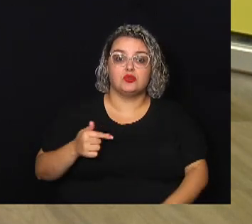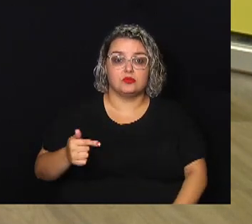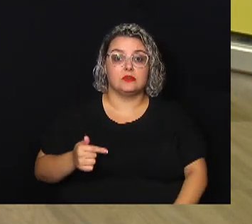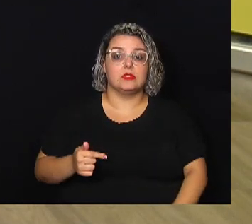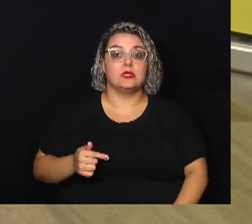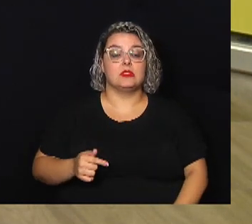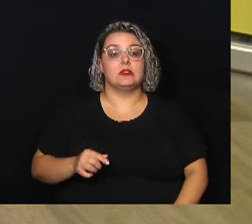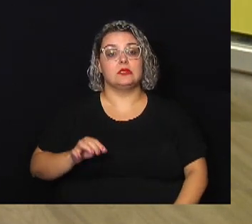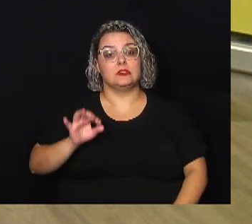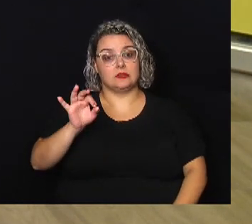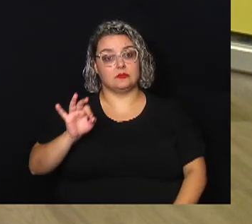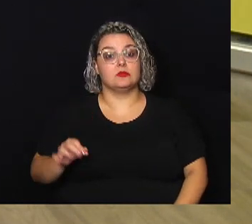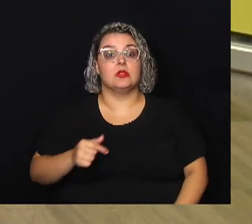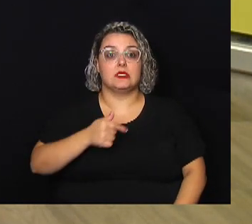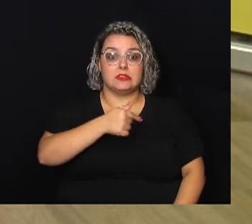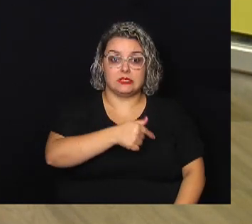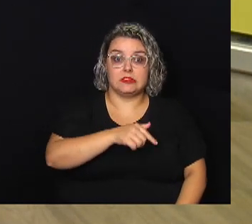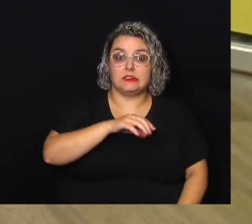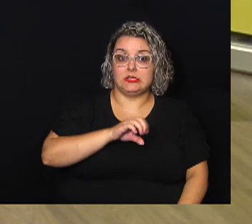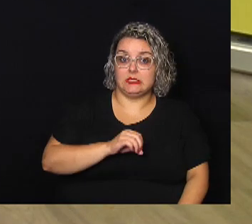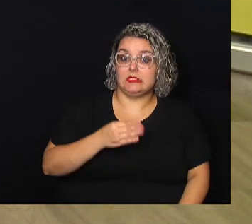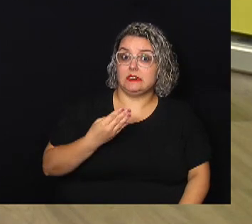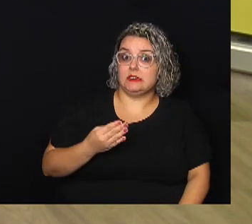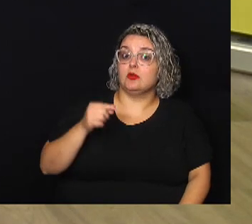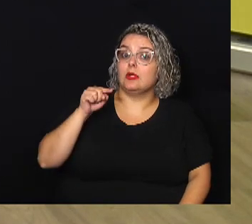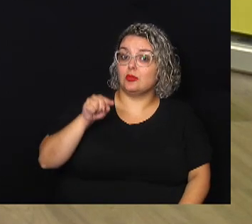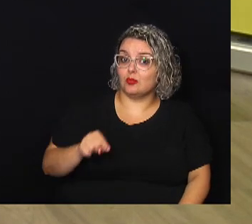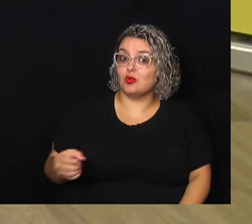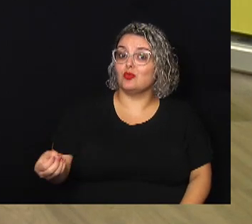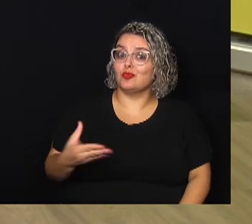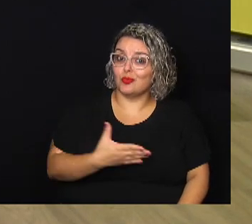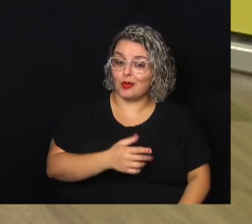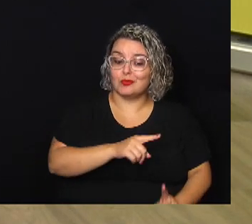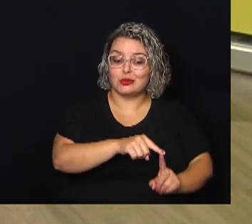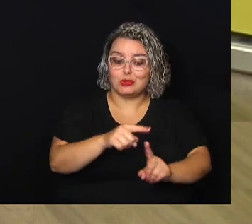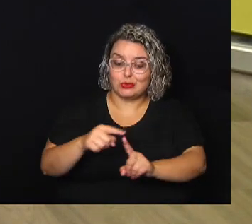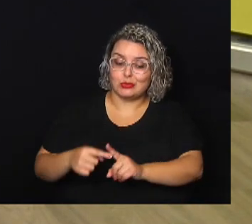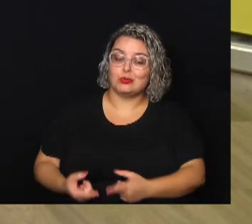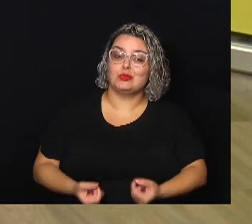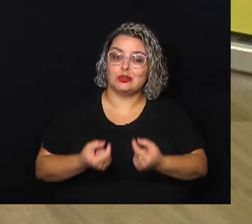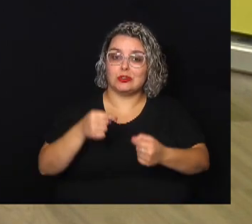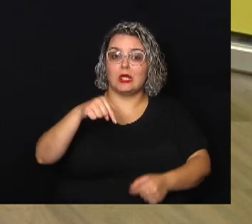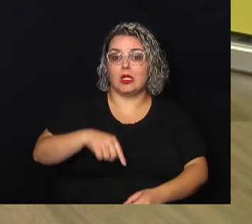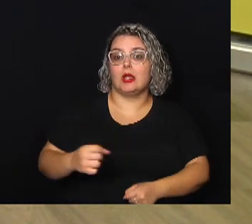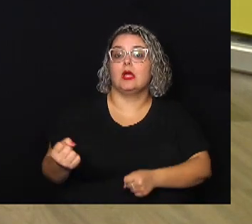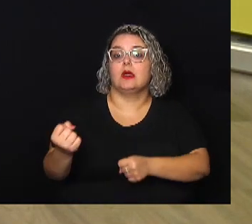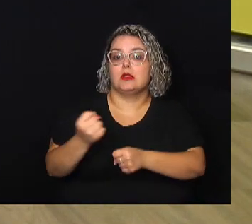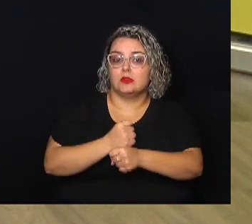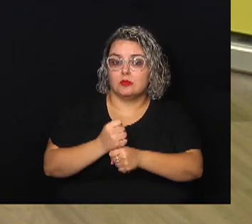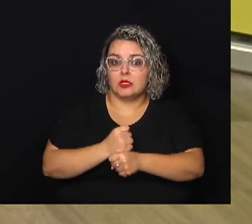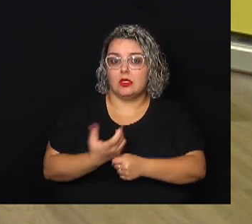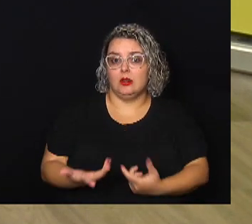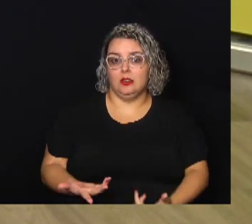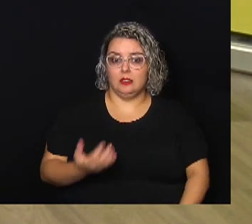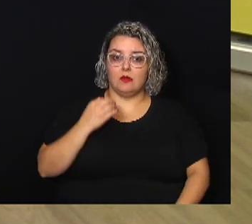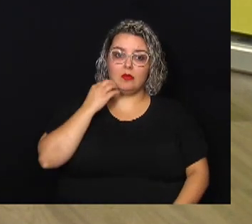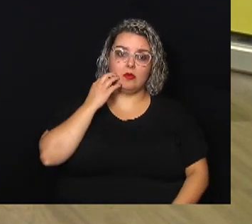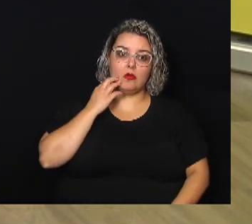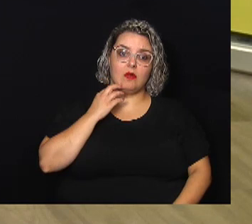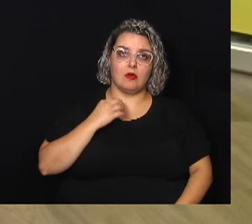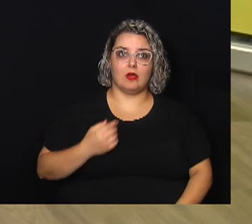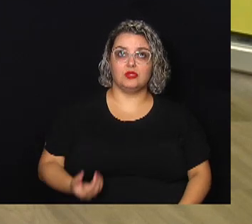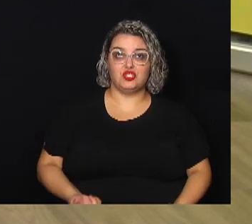estimativa, 704 mil novos casos por ano aqui no Brasil, isso até